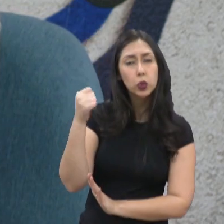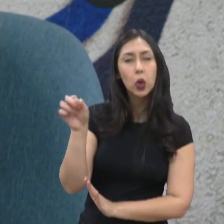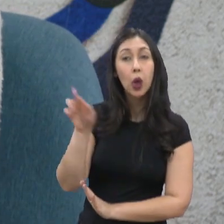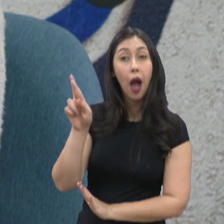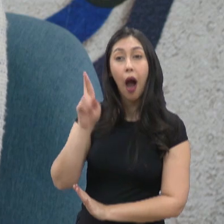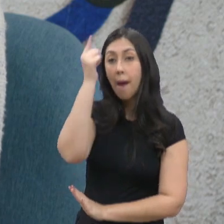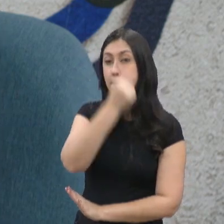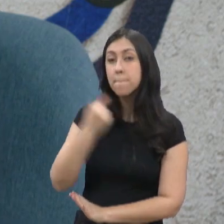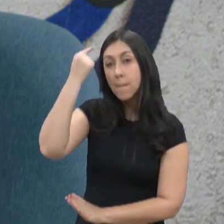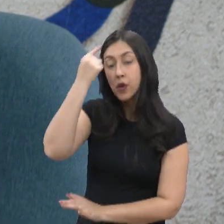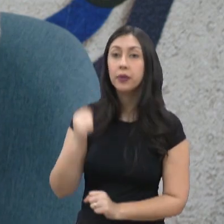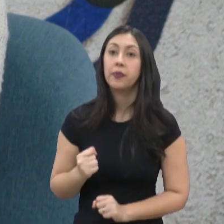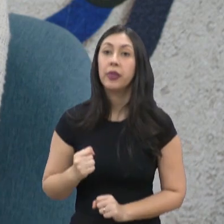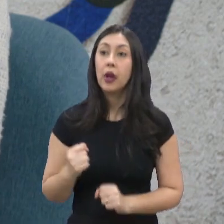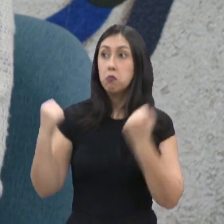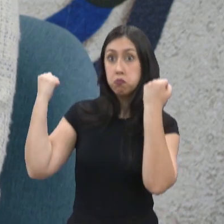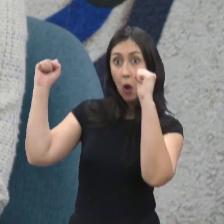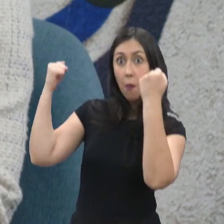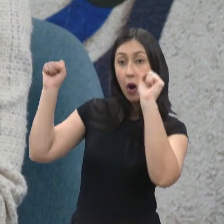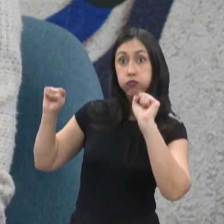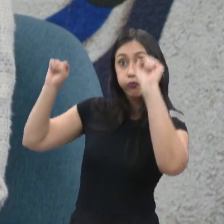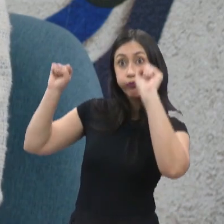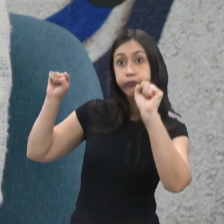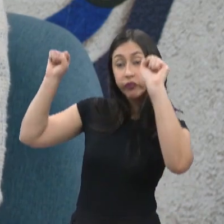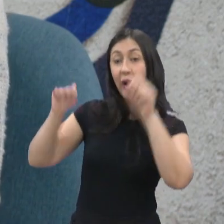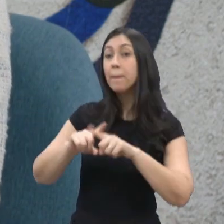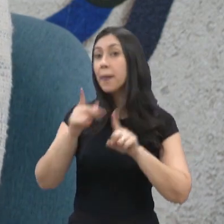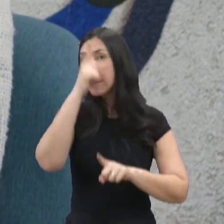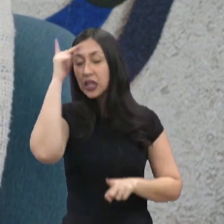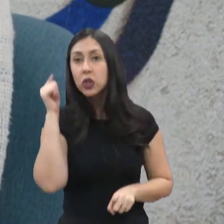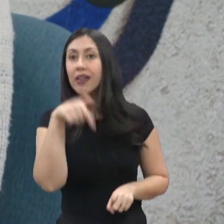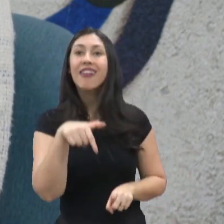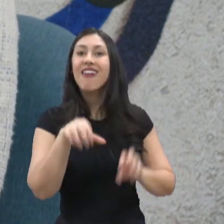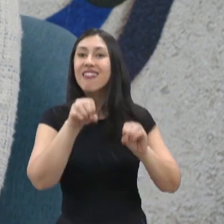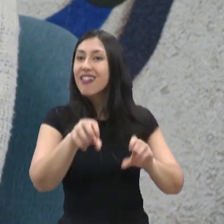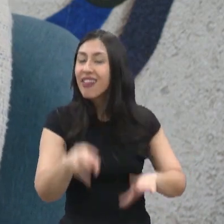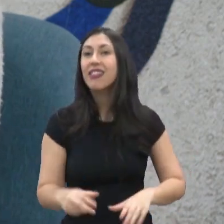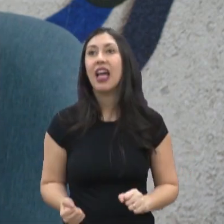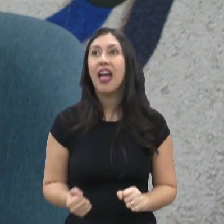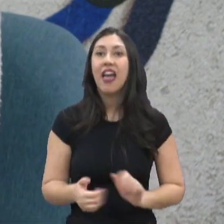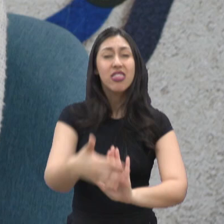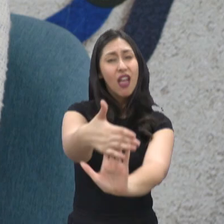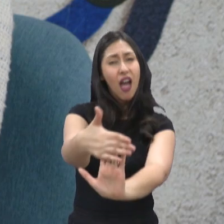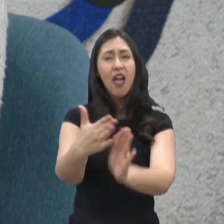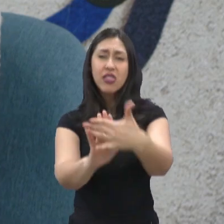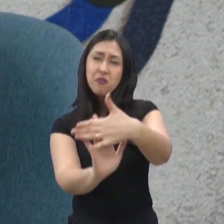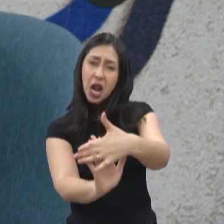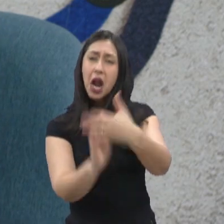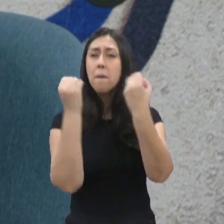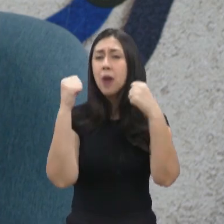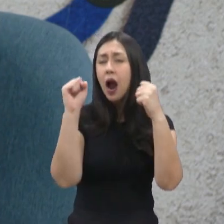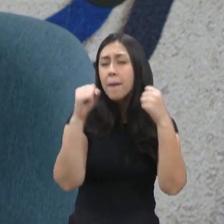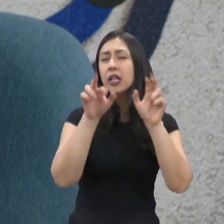trabalha com as ginásticas, um valor um pouco acima, porque essa pessoa que dá aula de ginástica, ela tem toda uma demanda de estudo, de montagem